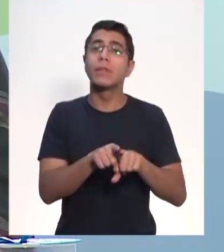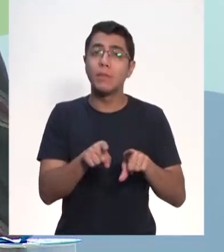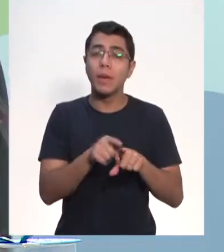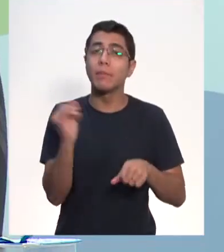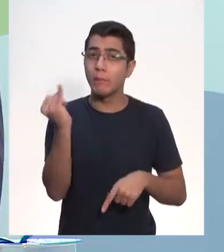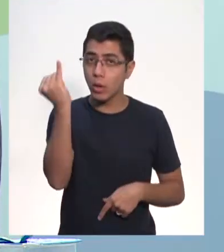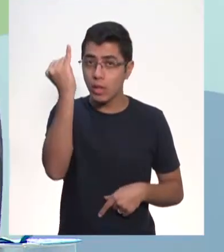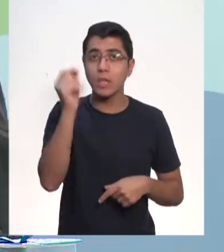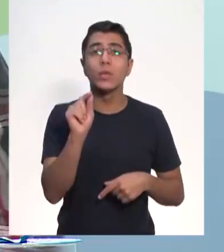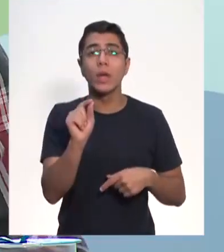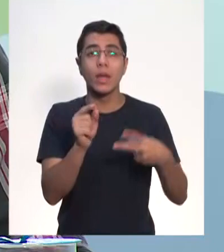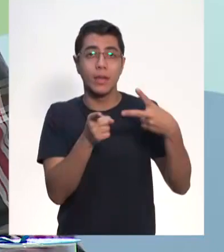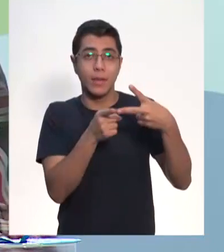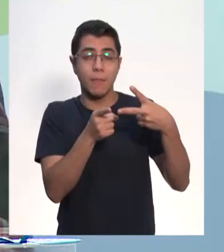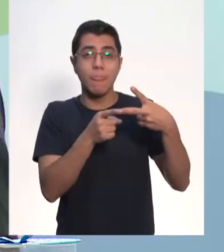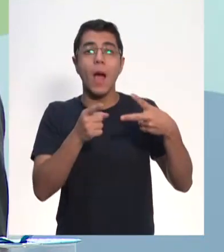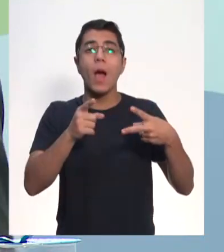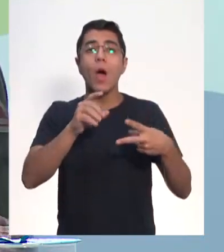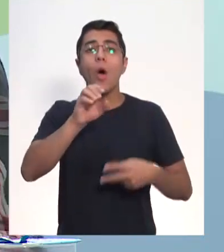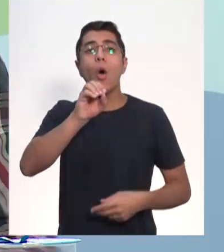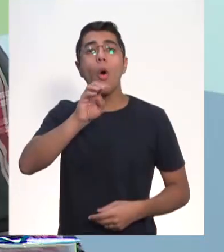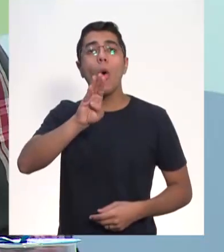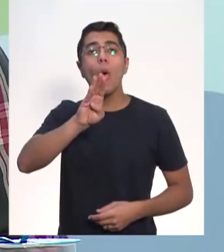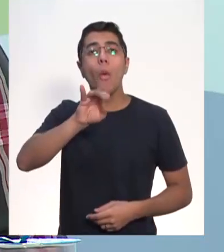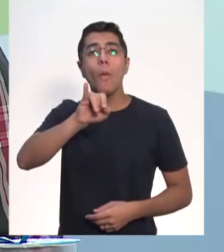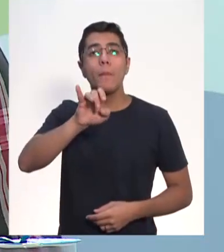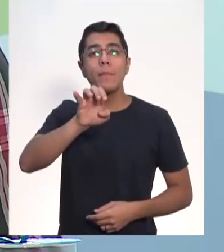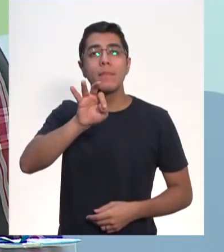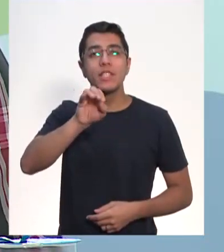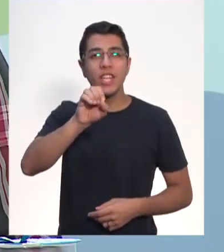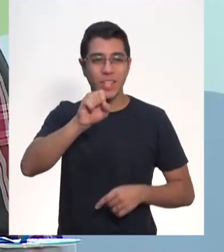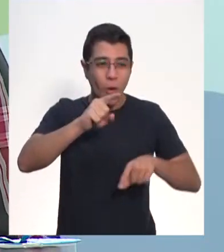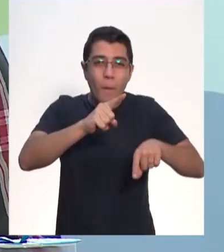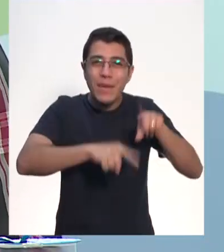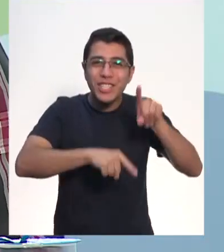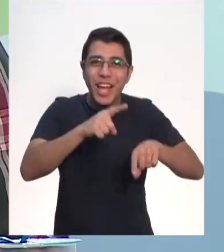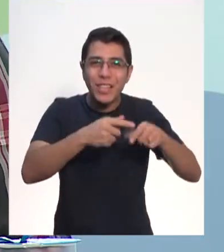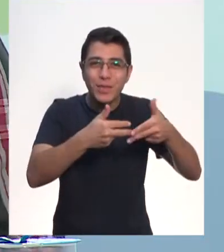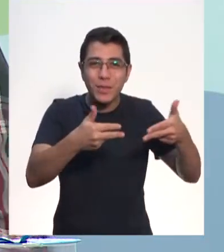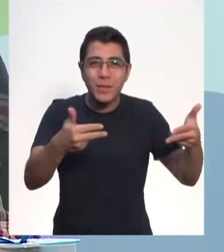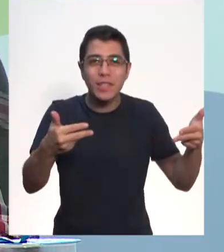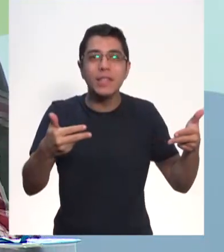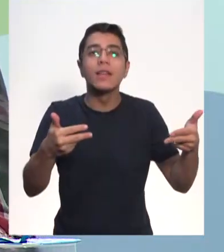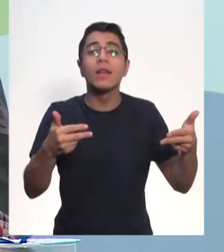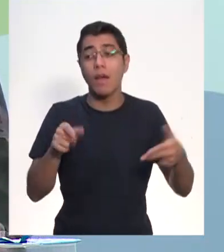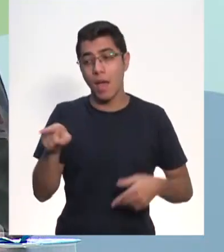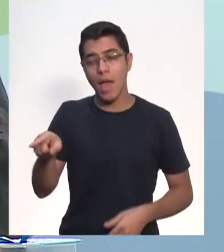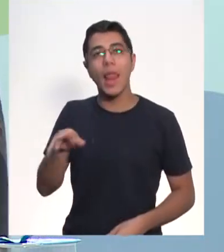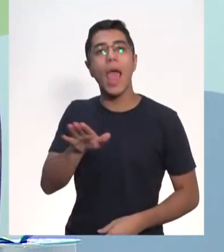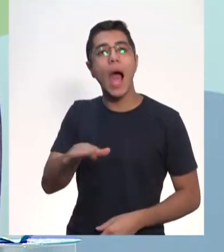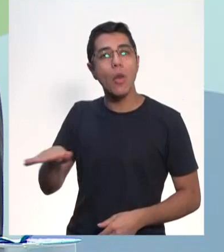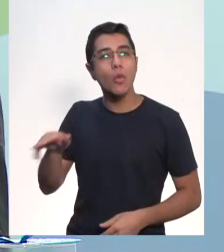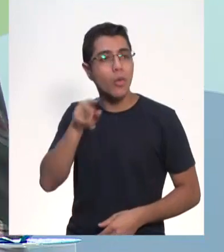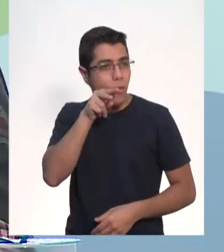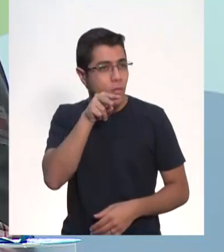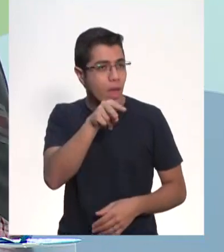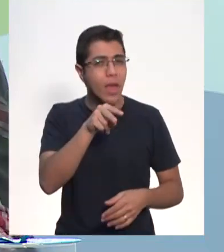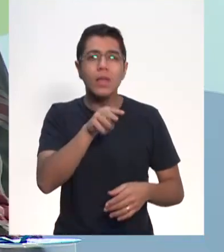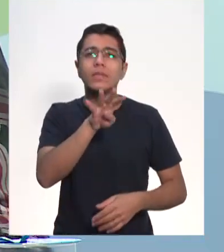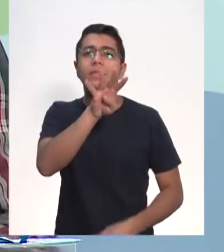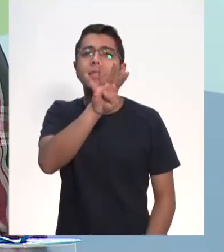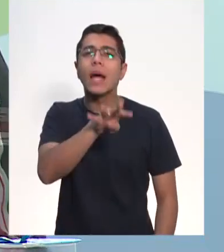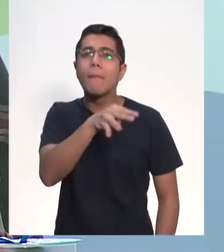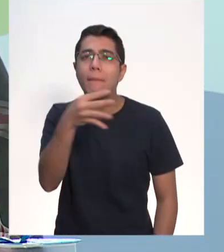da representação de objetos, que daí, nesse caso, o aluno ele tem, por meio de tabelas,